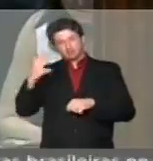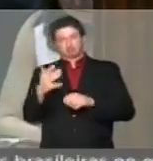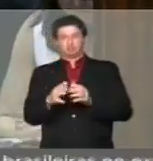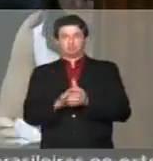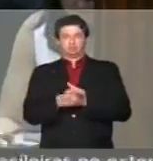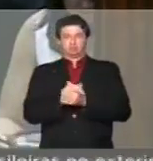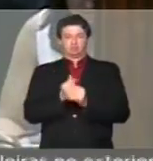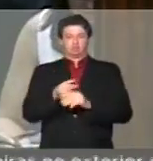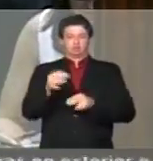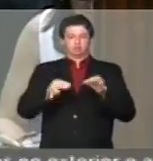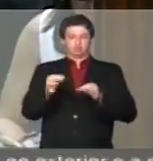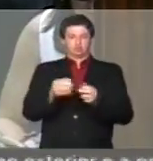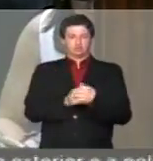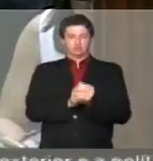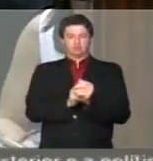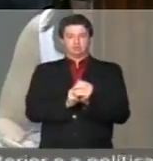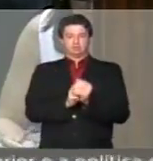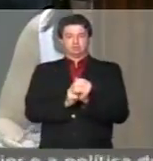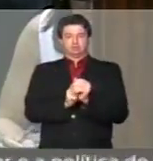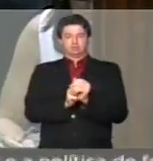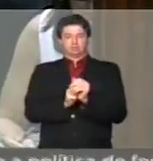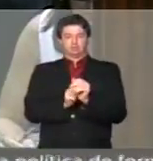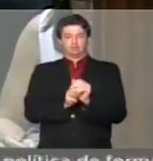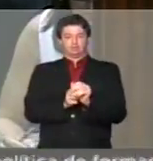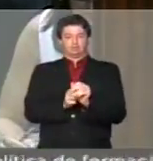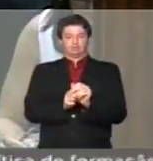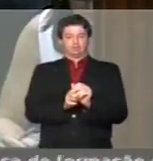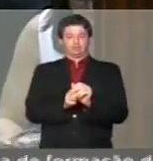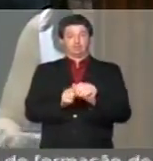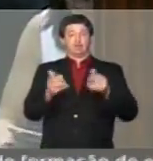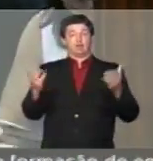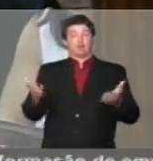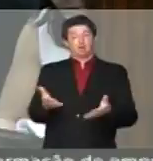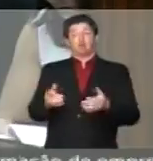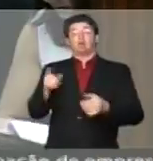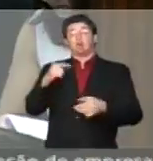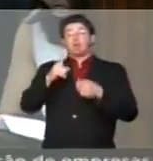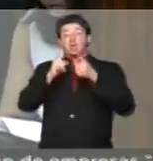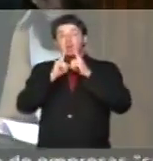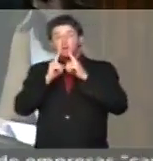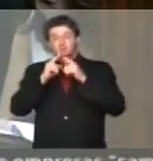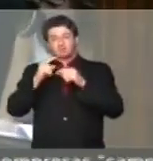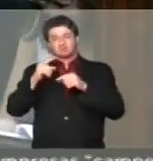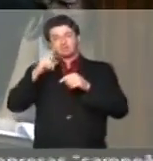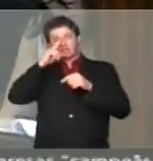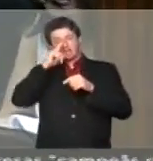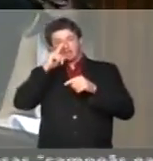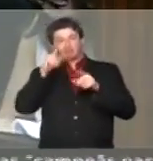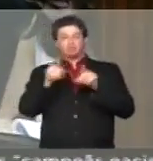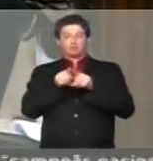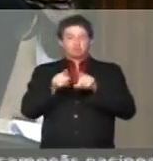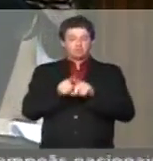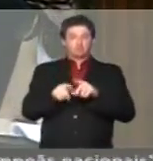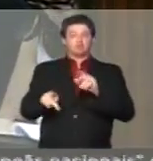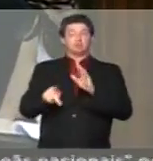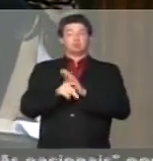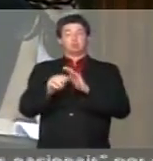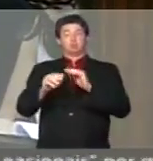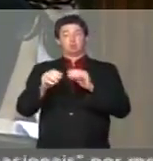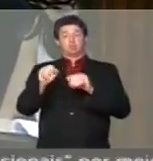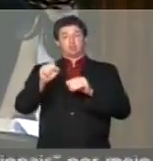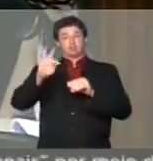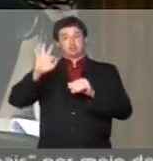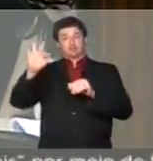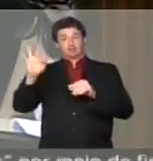prestação jurisdicional. Quanto ao cabimento de reclamações e agravos interpostos perante o Superior